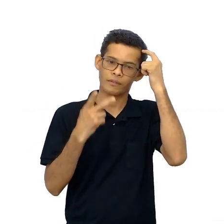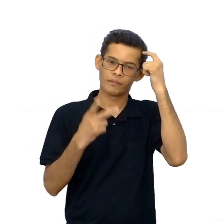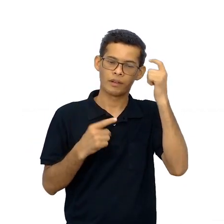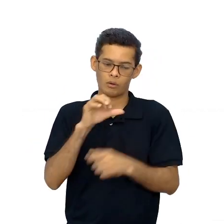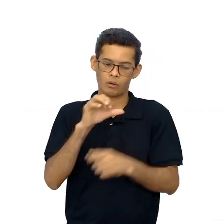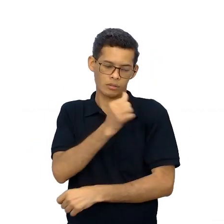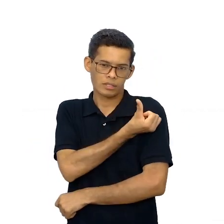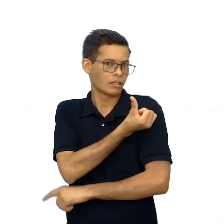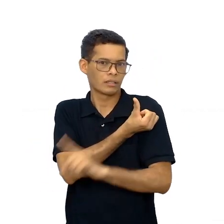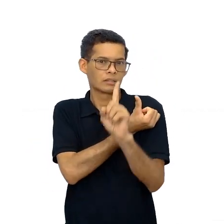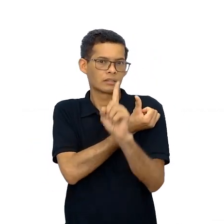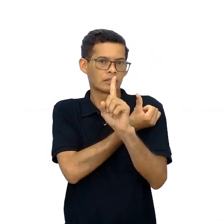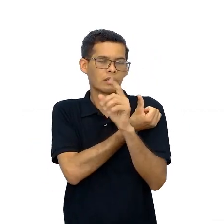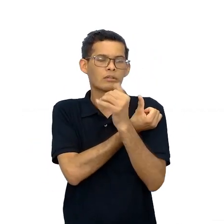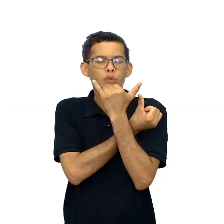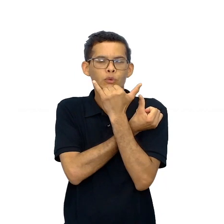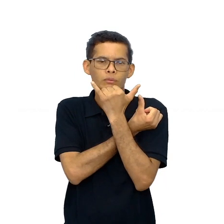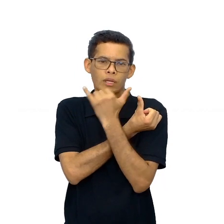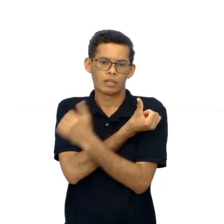viu, pessoal?